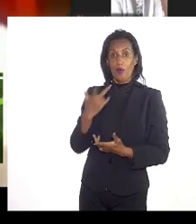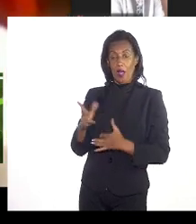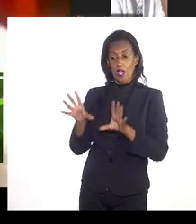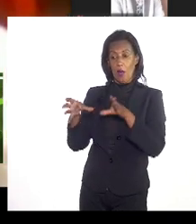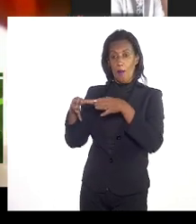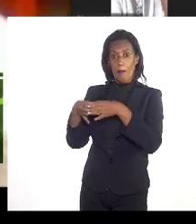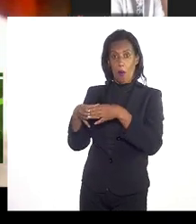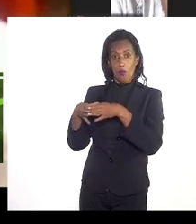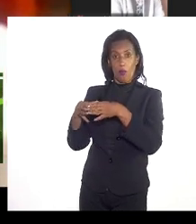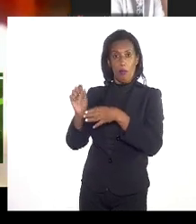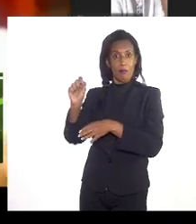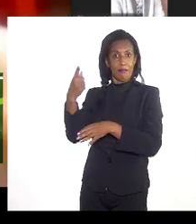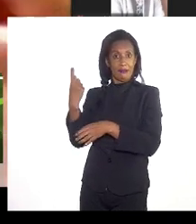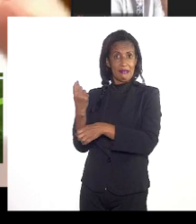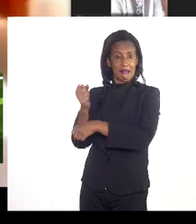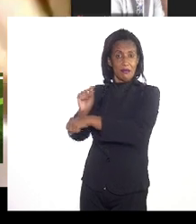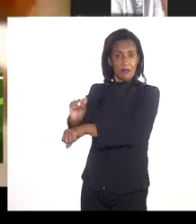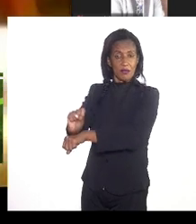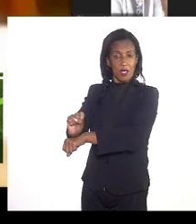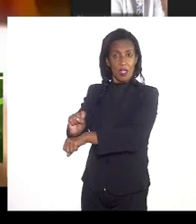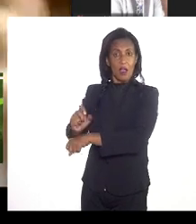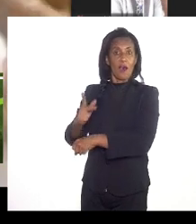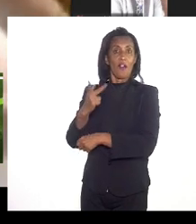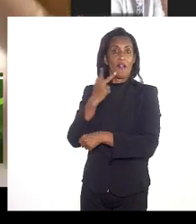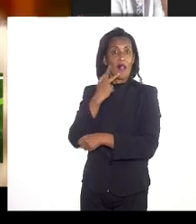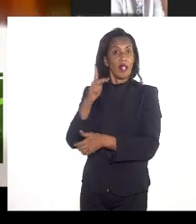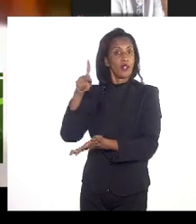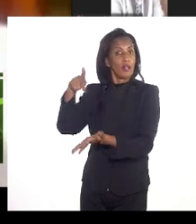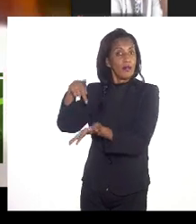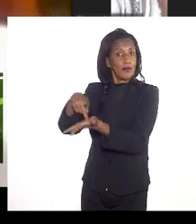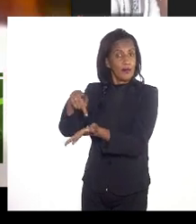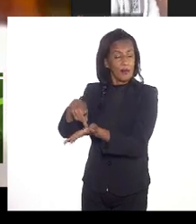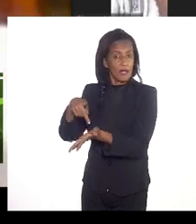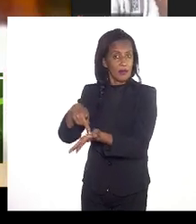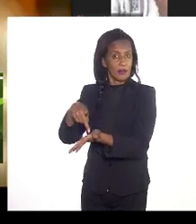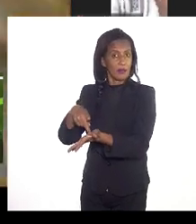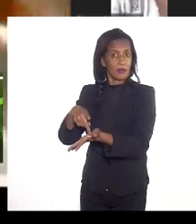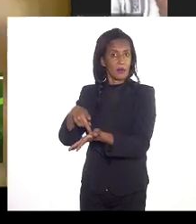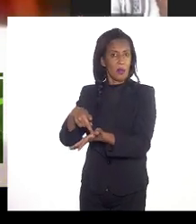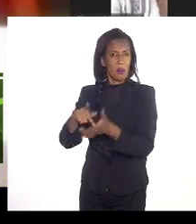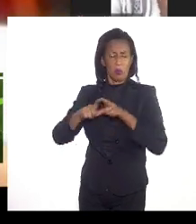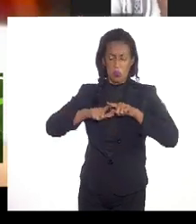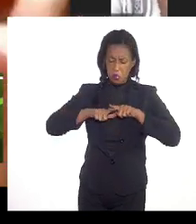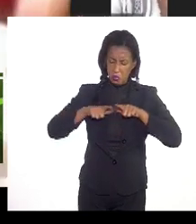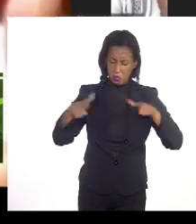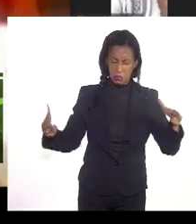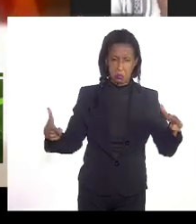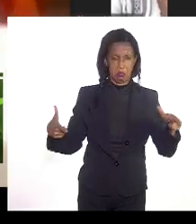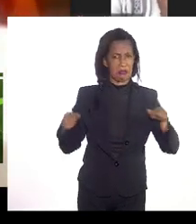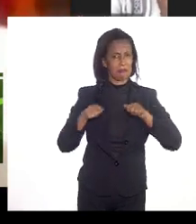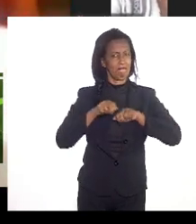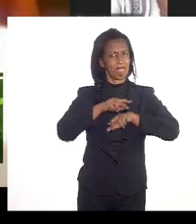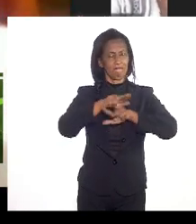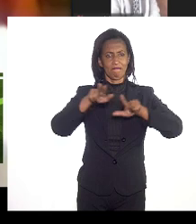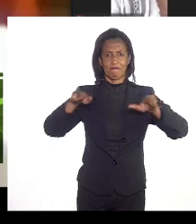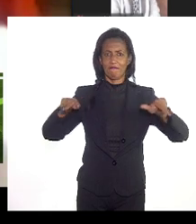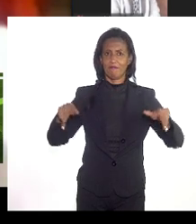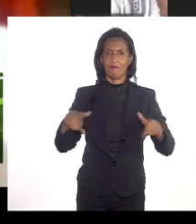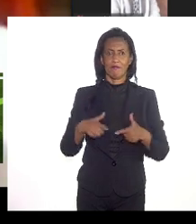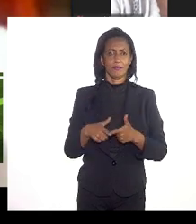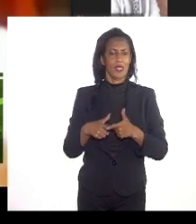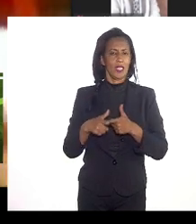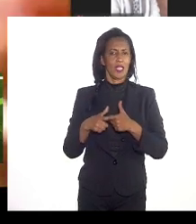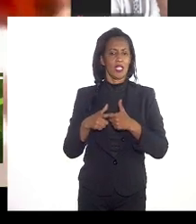quilombolas, a Constituição está tratando de uma realidade muito ampla e muito plural, em